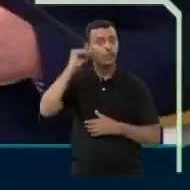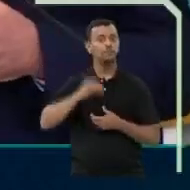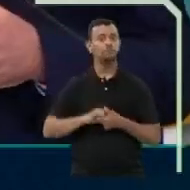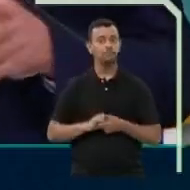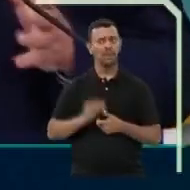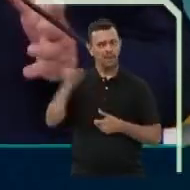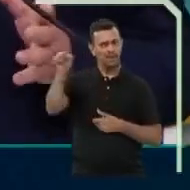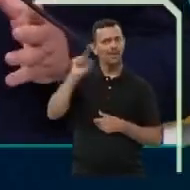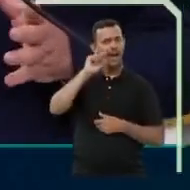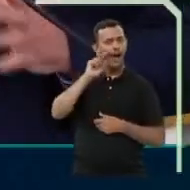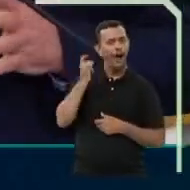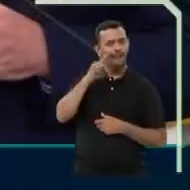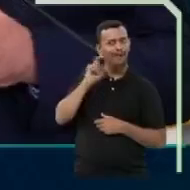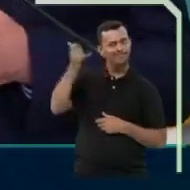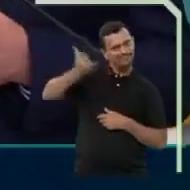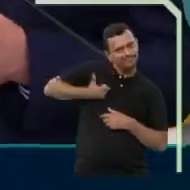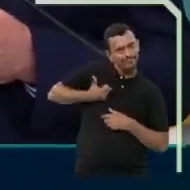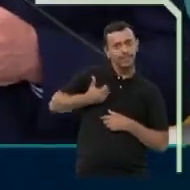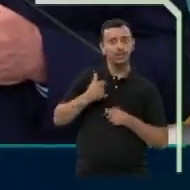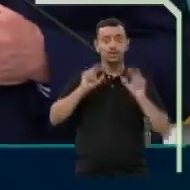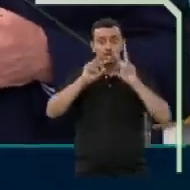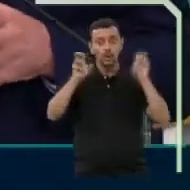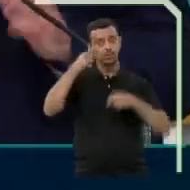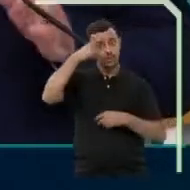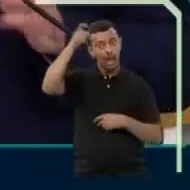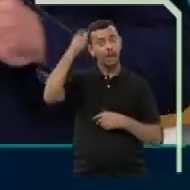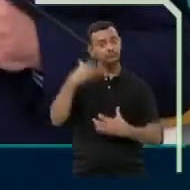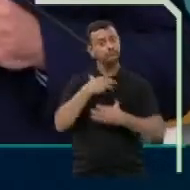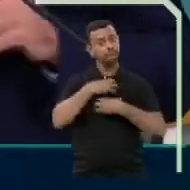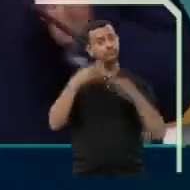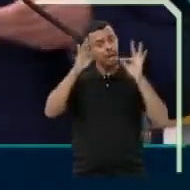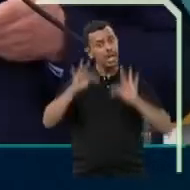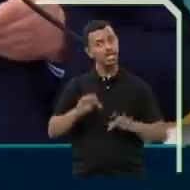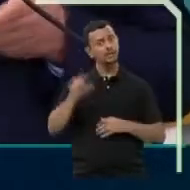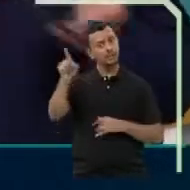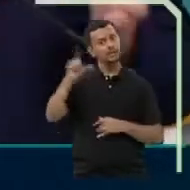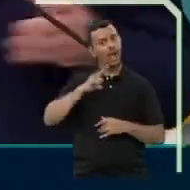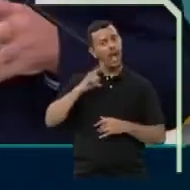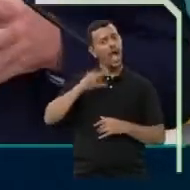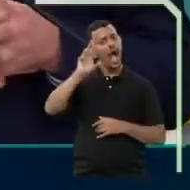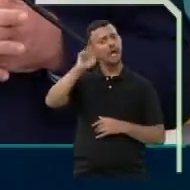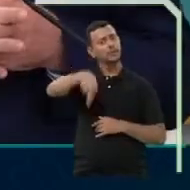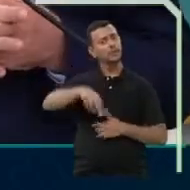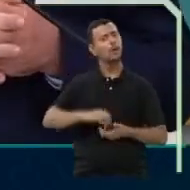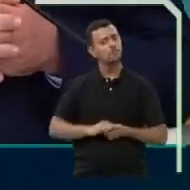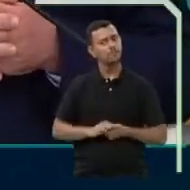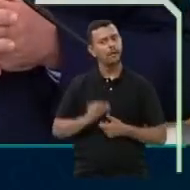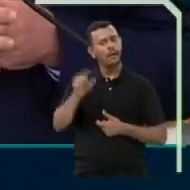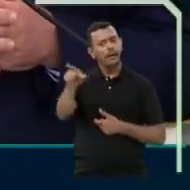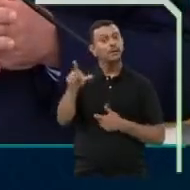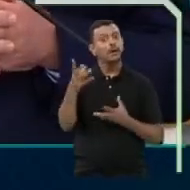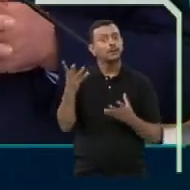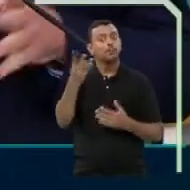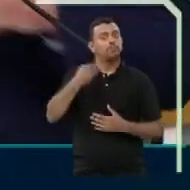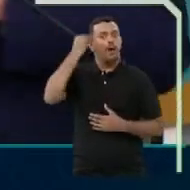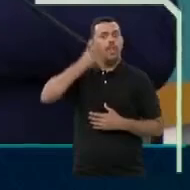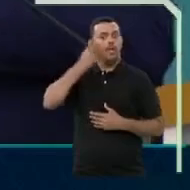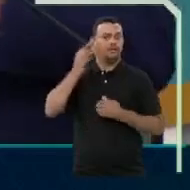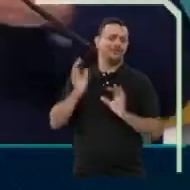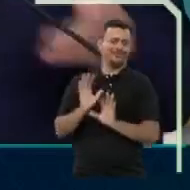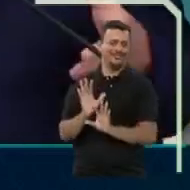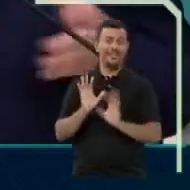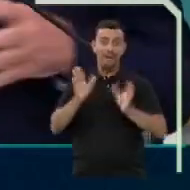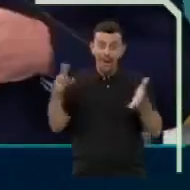colocado essa ideia, eu tenho ficado feliz, porque acho que, de fato, ele tem muita razão, e não é por acaso muito experiente que é. O Brasil, se